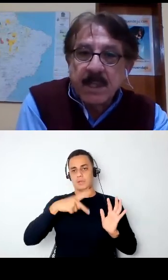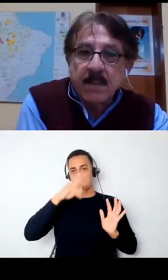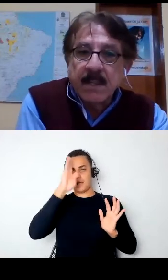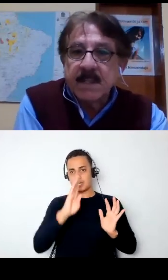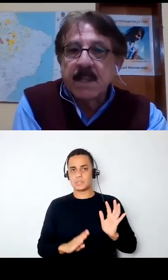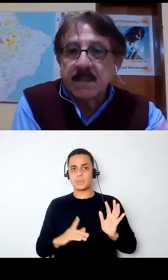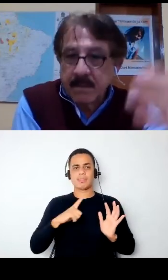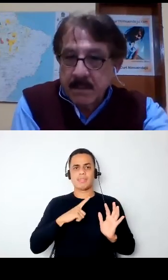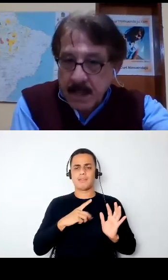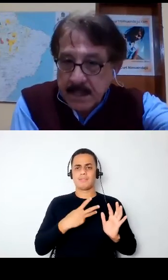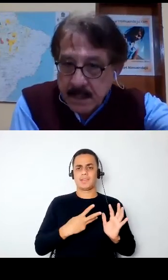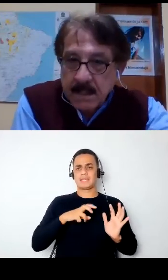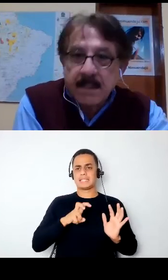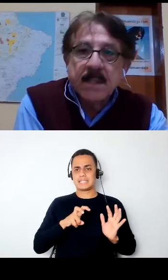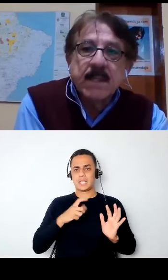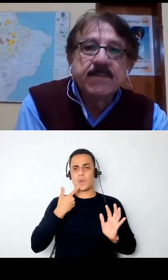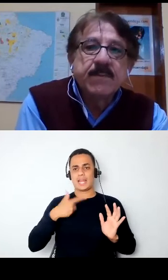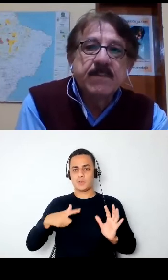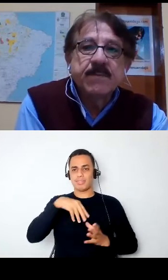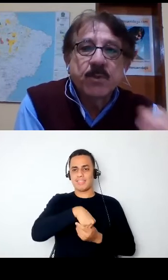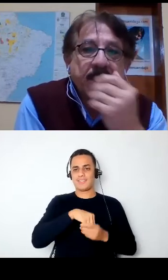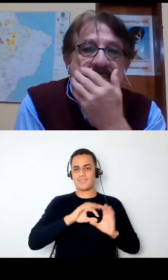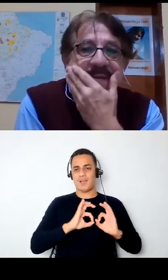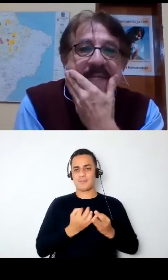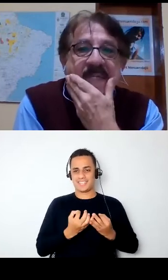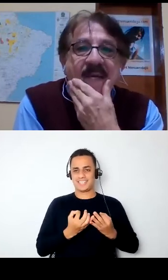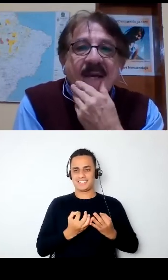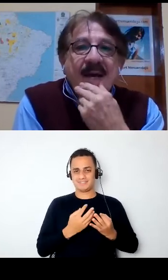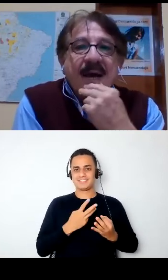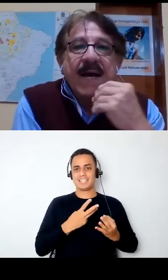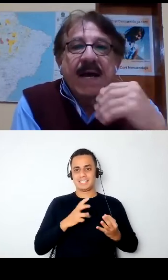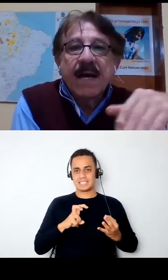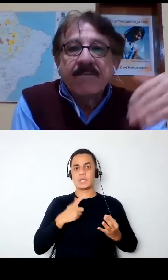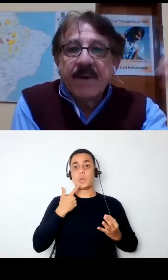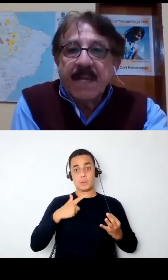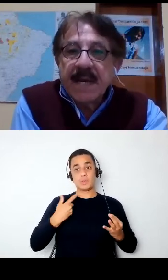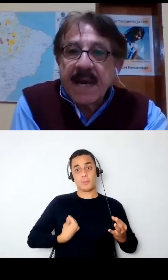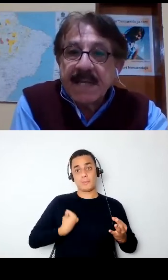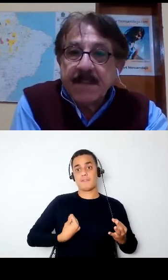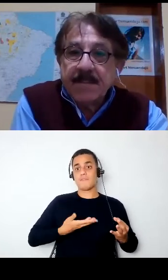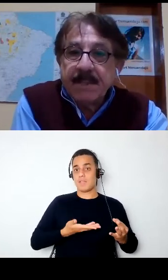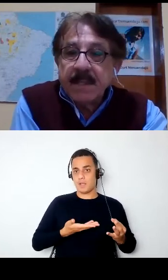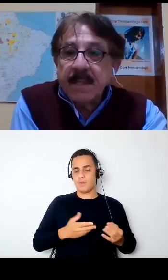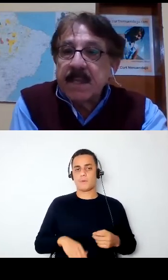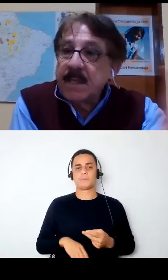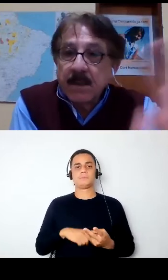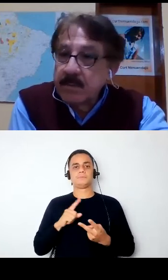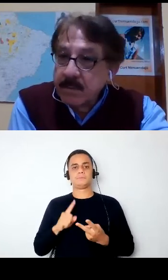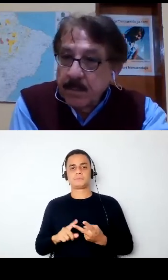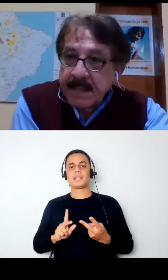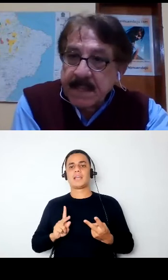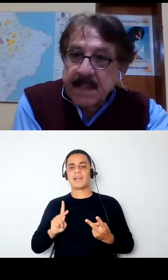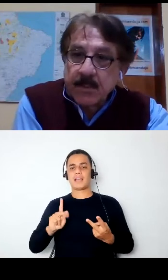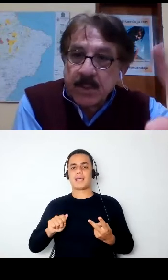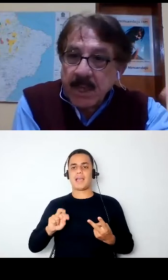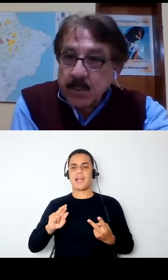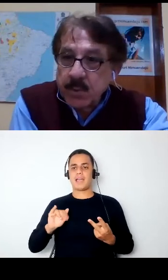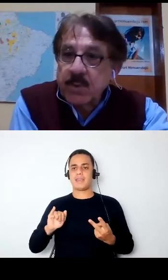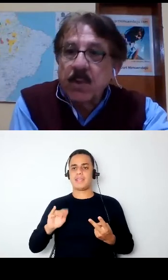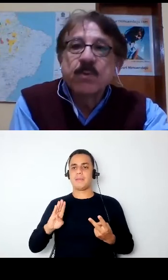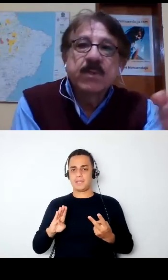35 línguas ainda sobreviventes. A família Caribe, que não pertence